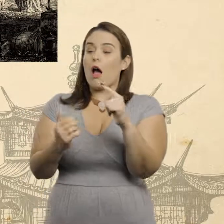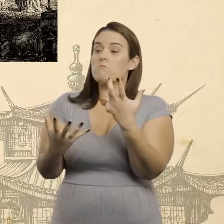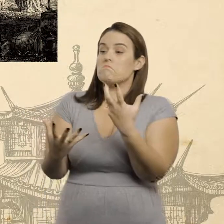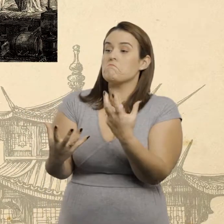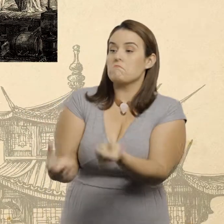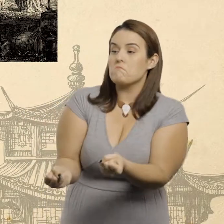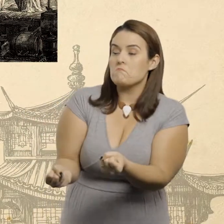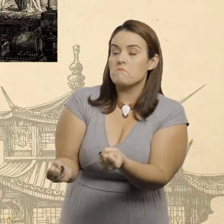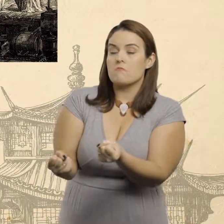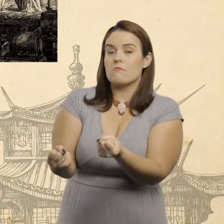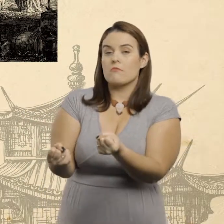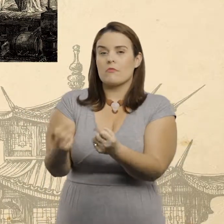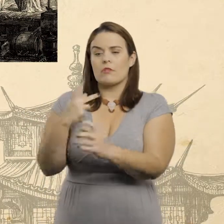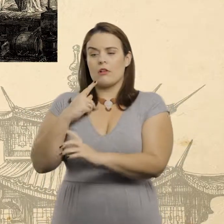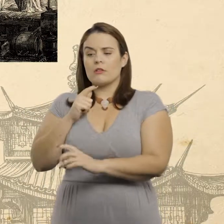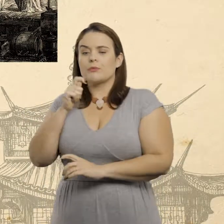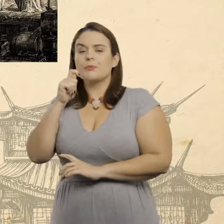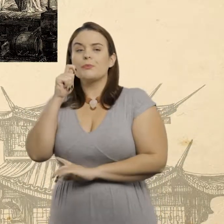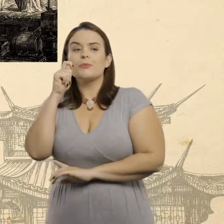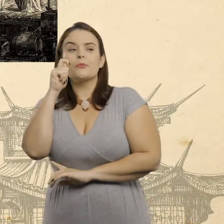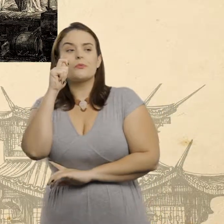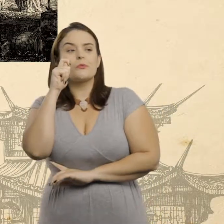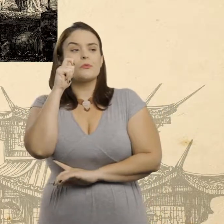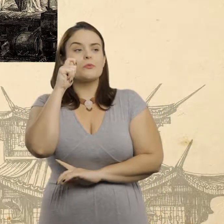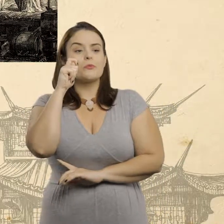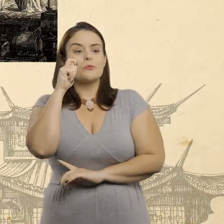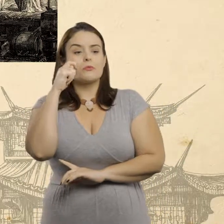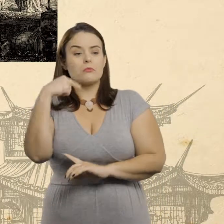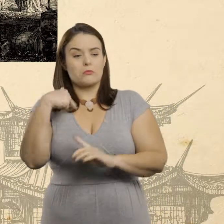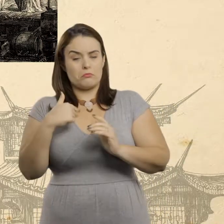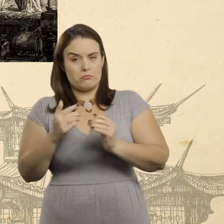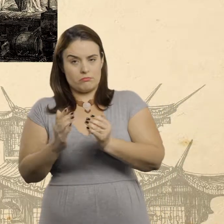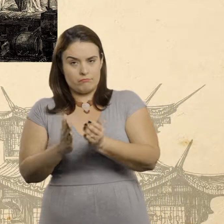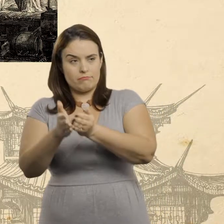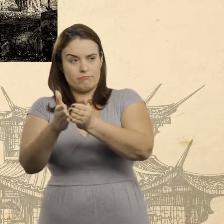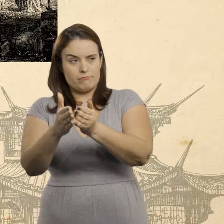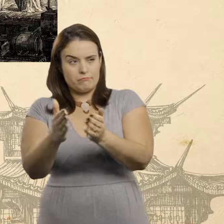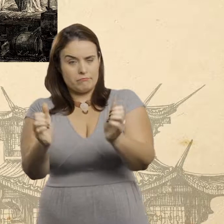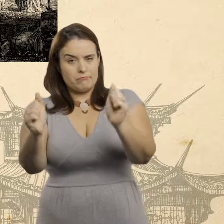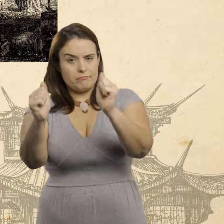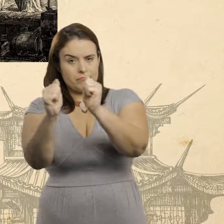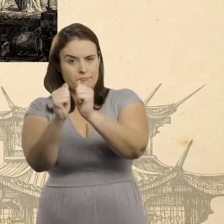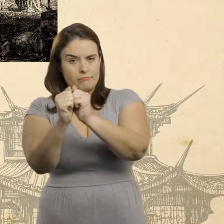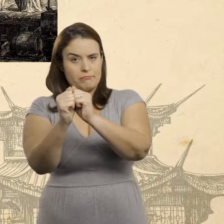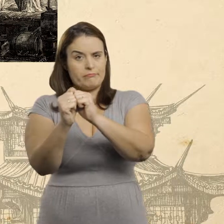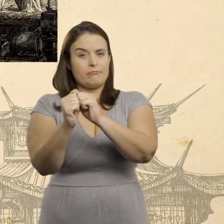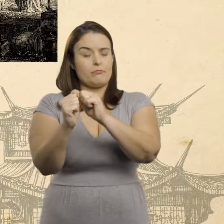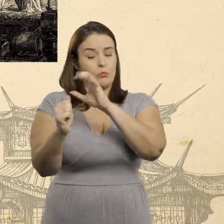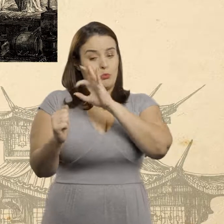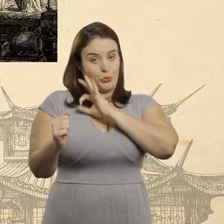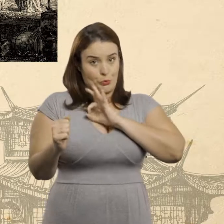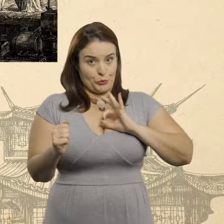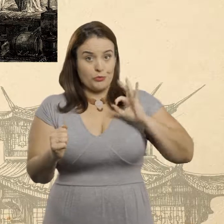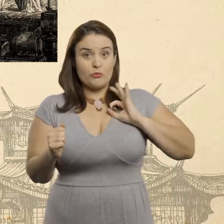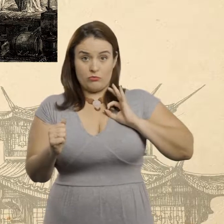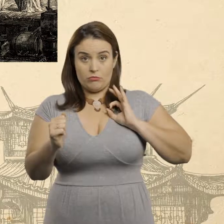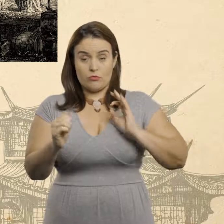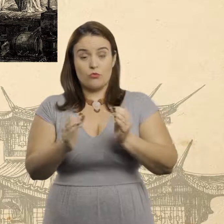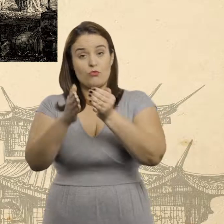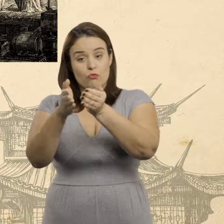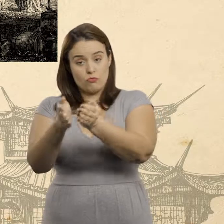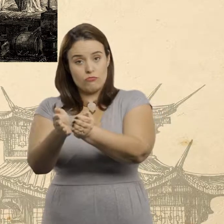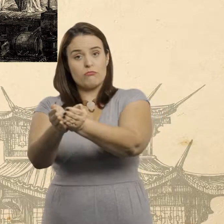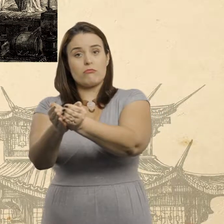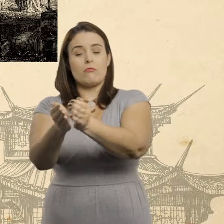caminho. O Sr. Fogg aceitou a proposta. O detetive Fix embarcou com o Sr. Fogg e Aouda no barco